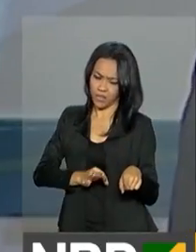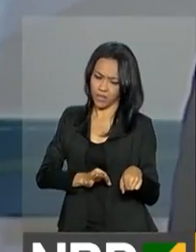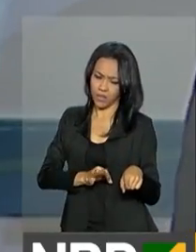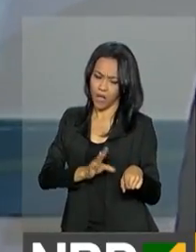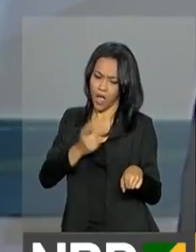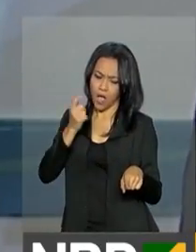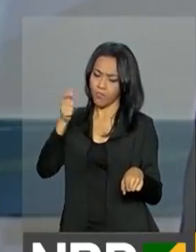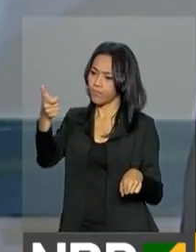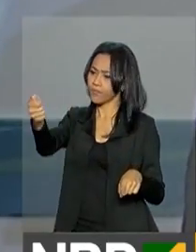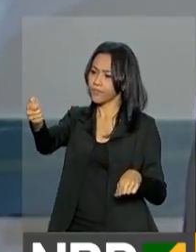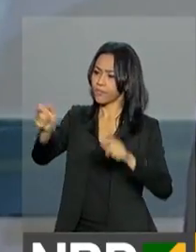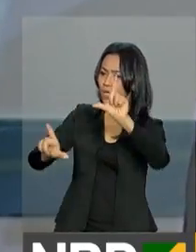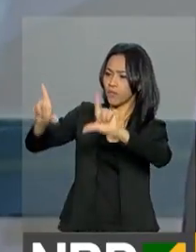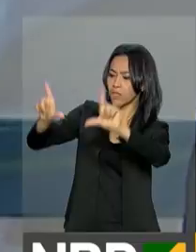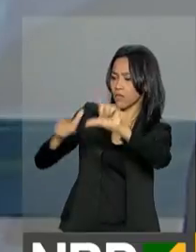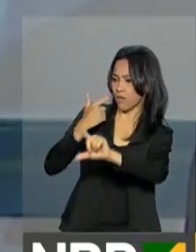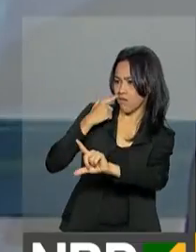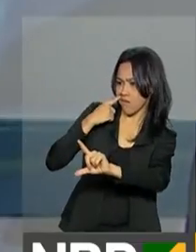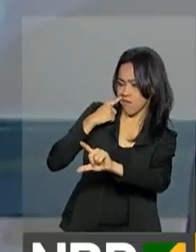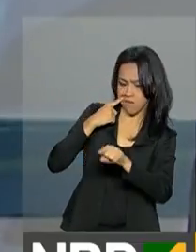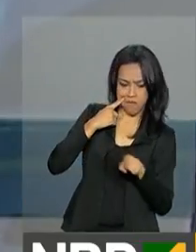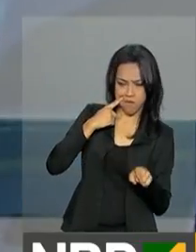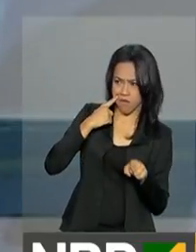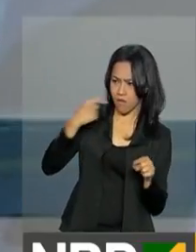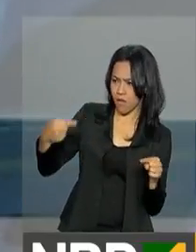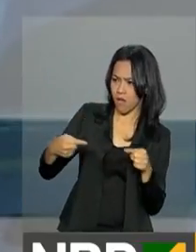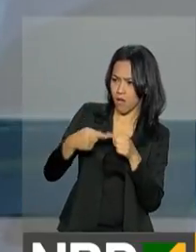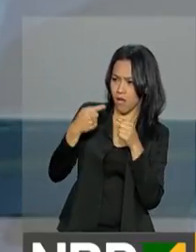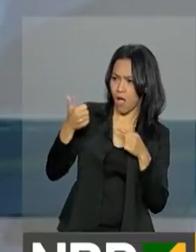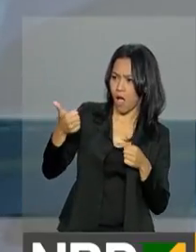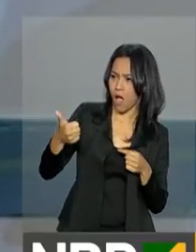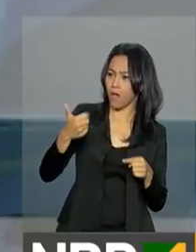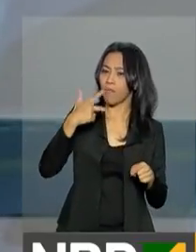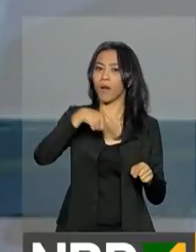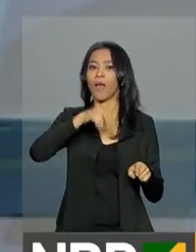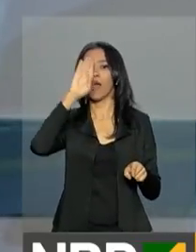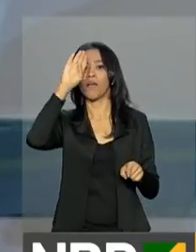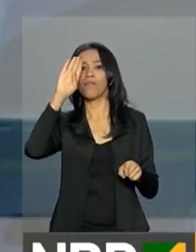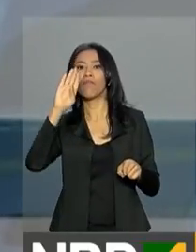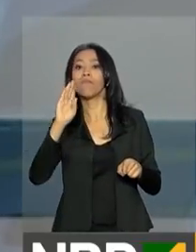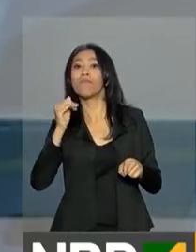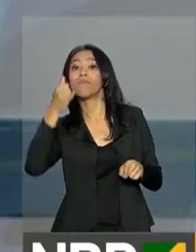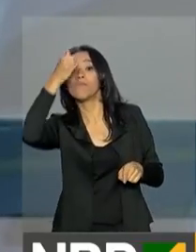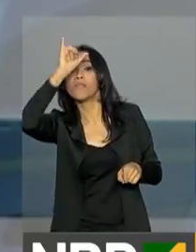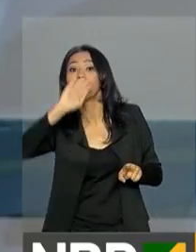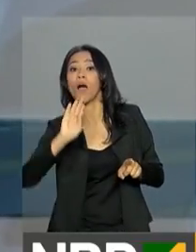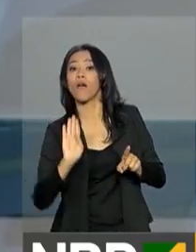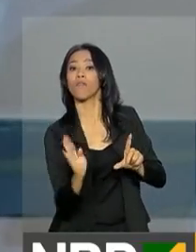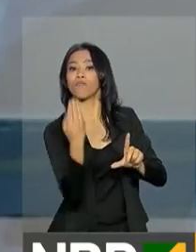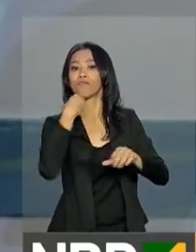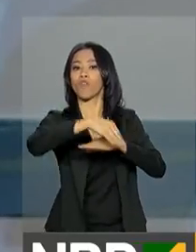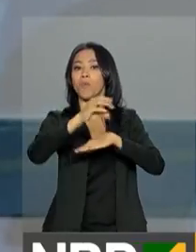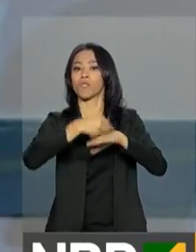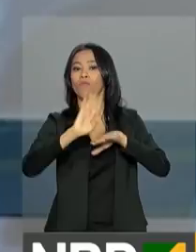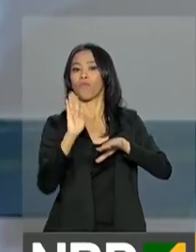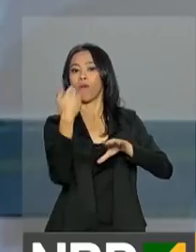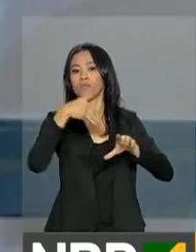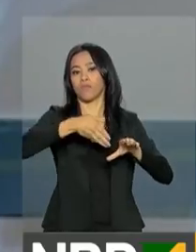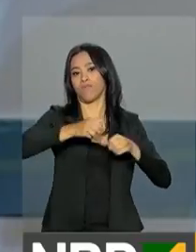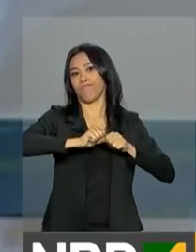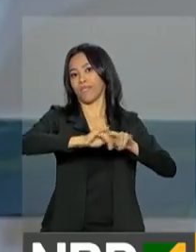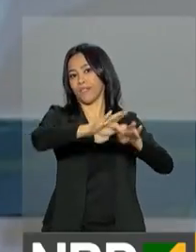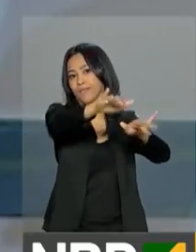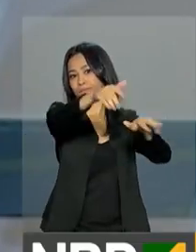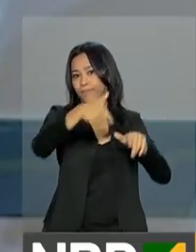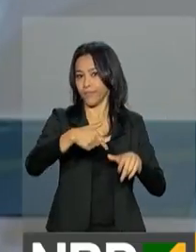rádio, da televisão, para verificar se não se trata de uma falsidade. Vejam, portanto, que as pessoas ainda têm